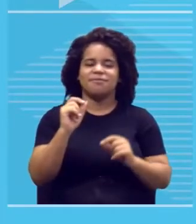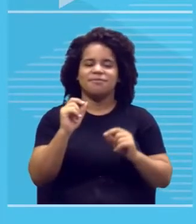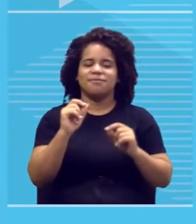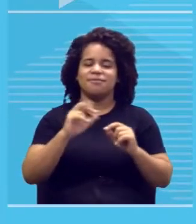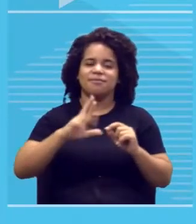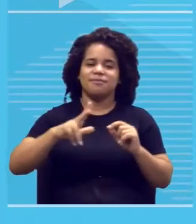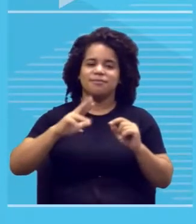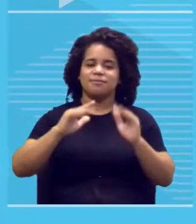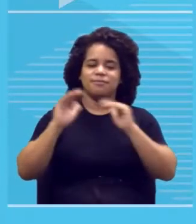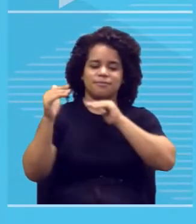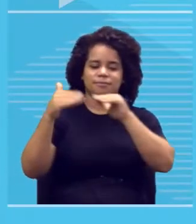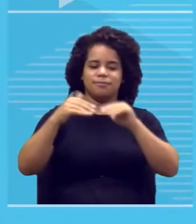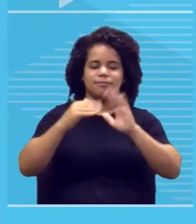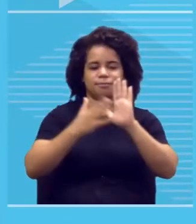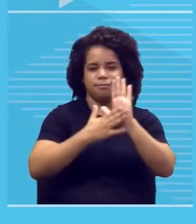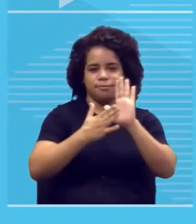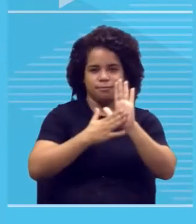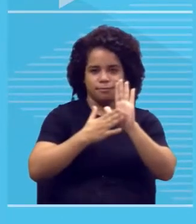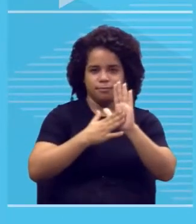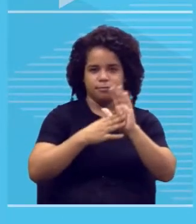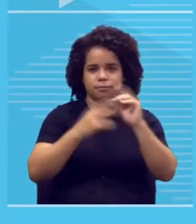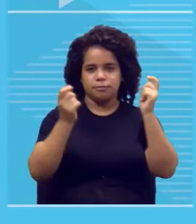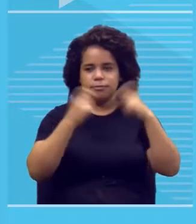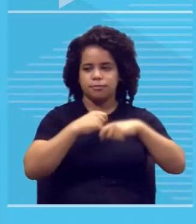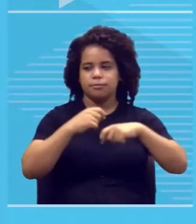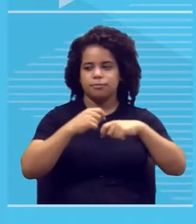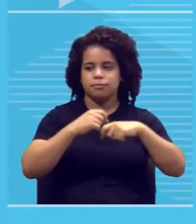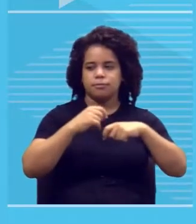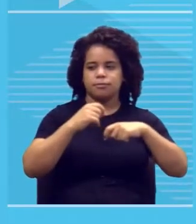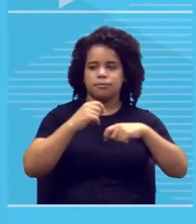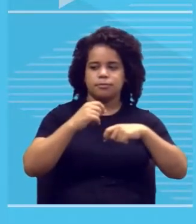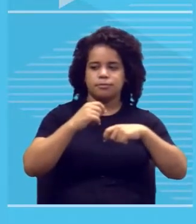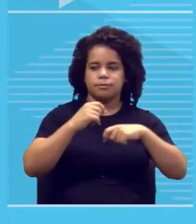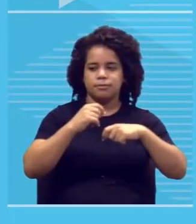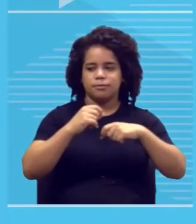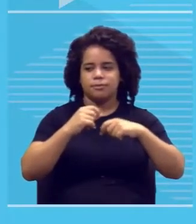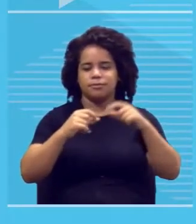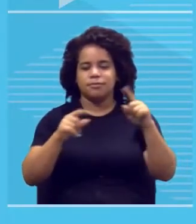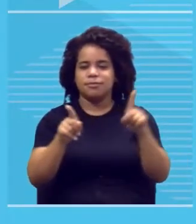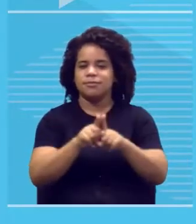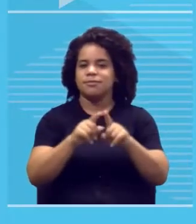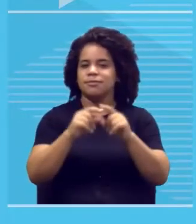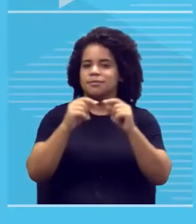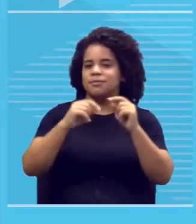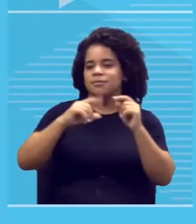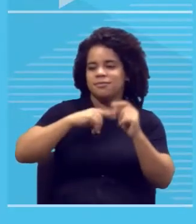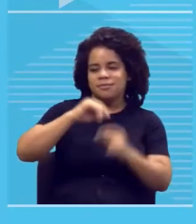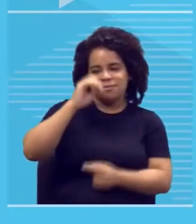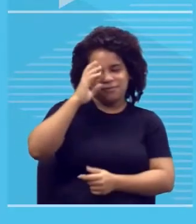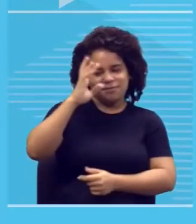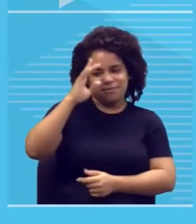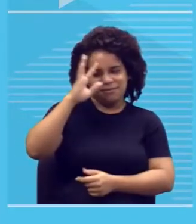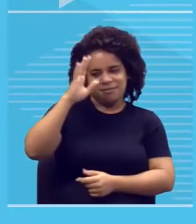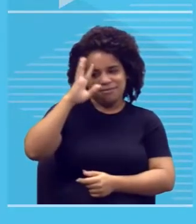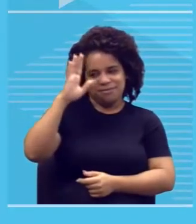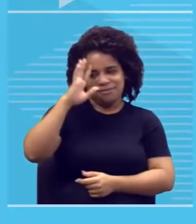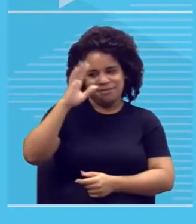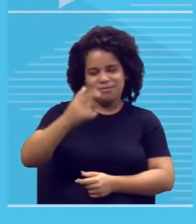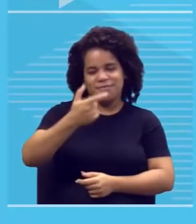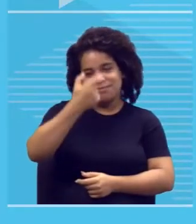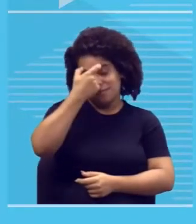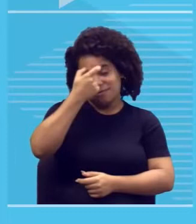na proposta a fim de se perder nela de criar uma fantasia na cabeça ele tava